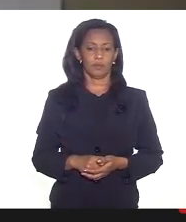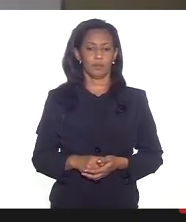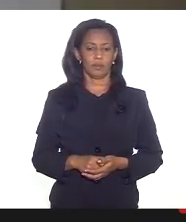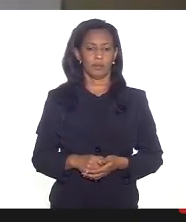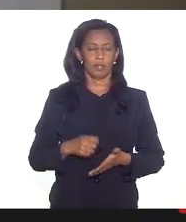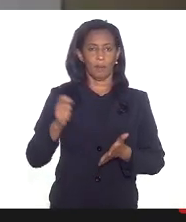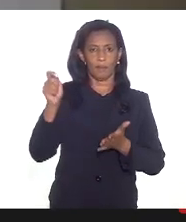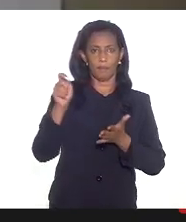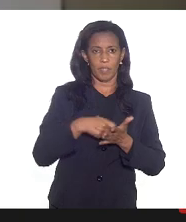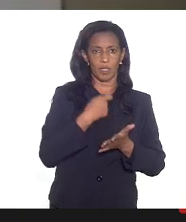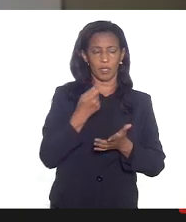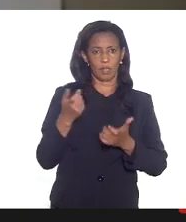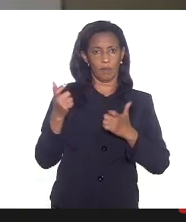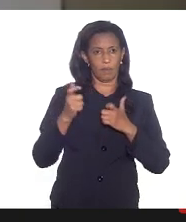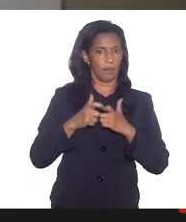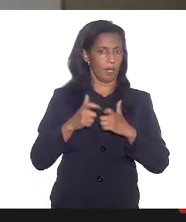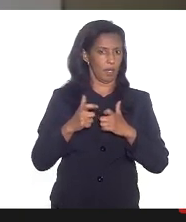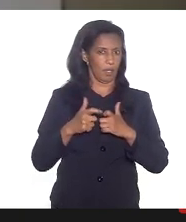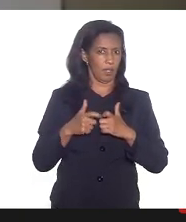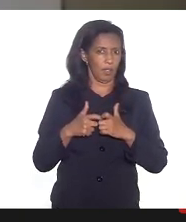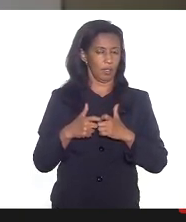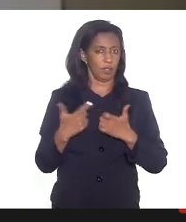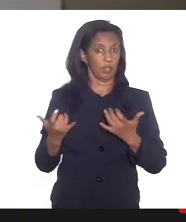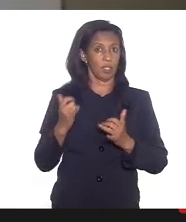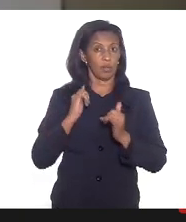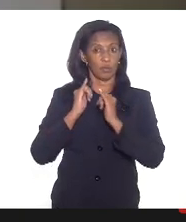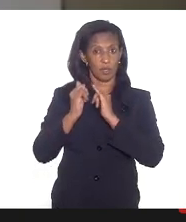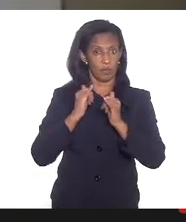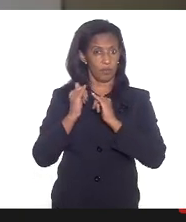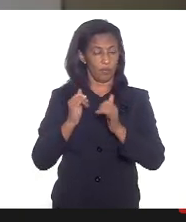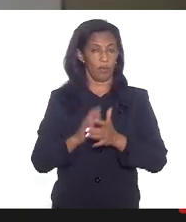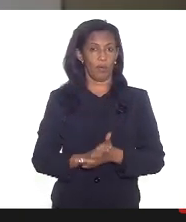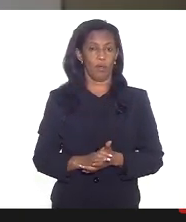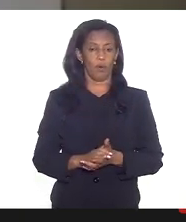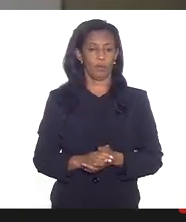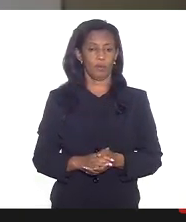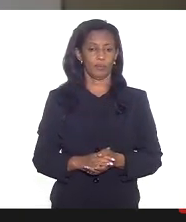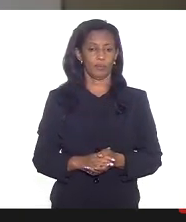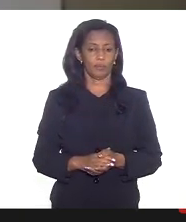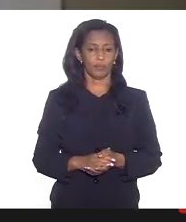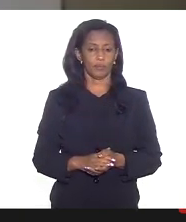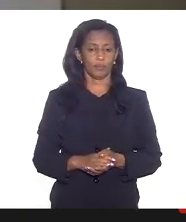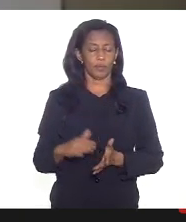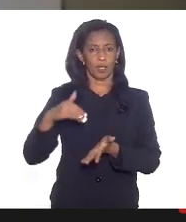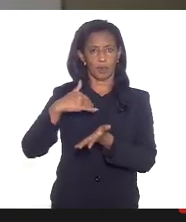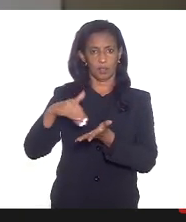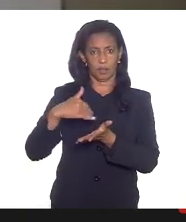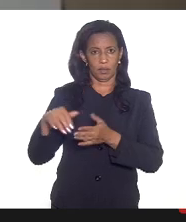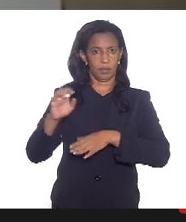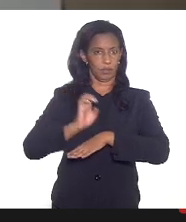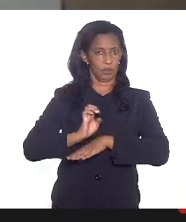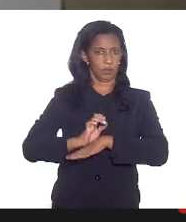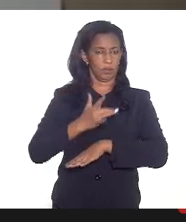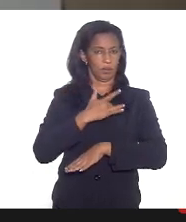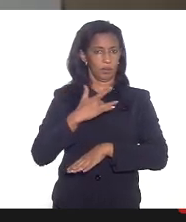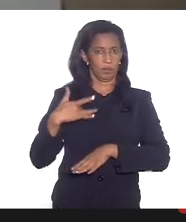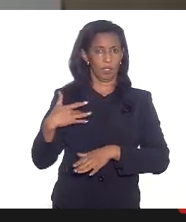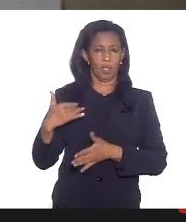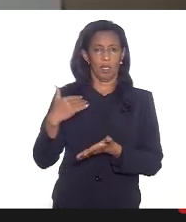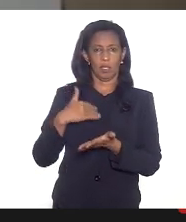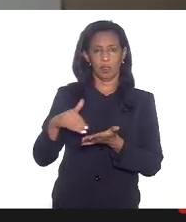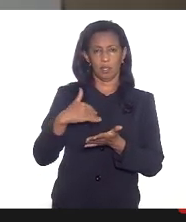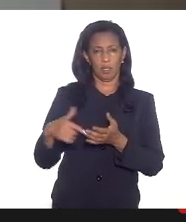frente a médica que segundo que nos informam é o a Secretaria Estadual de Saúde a secretaria